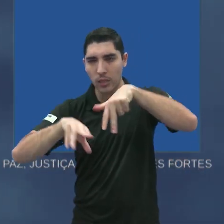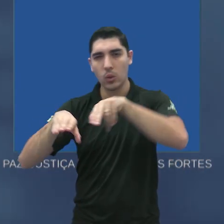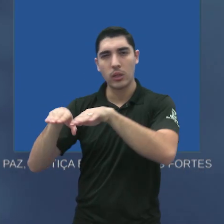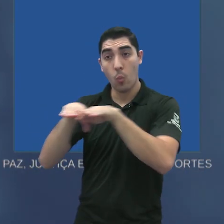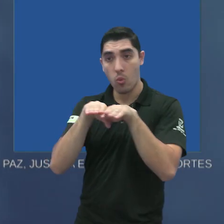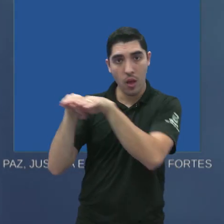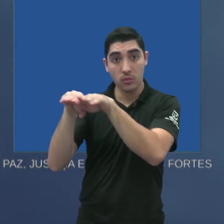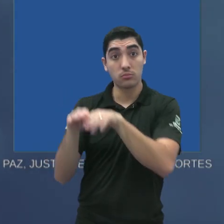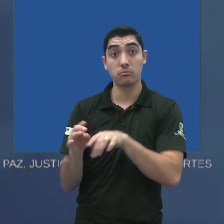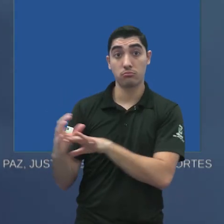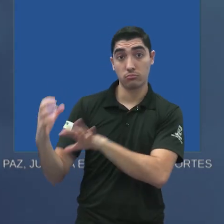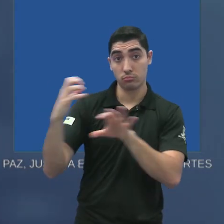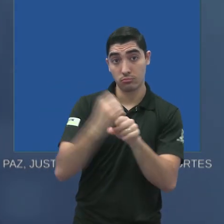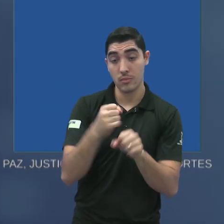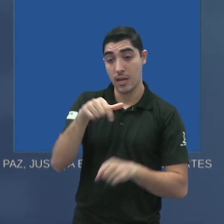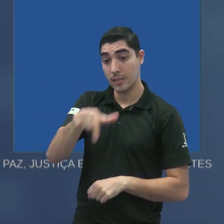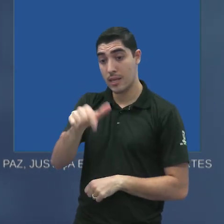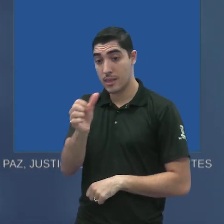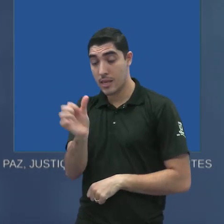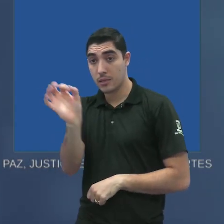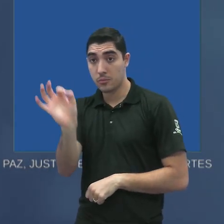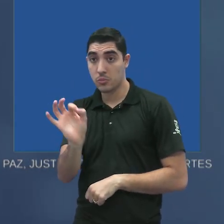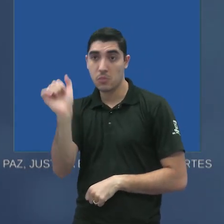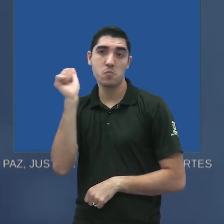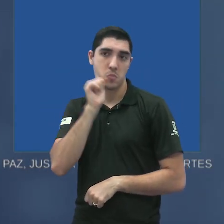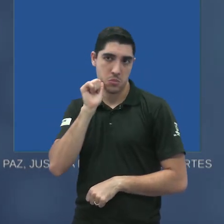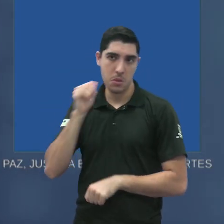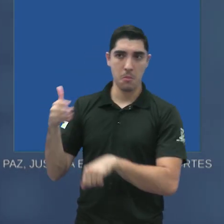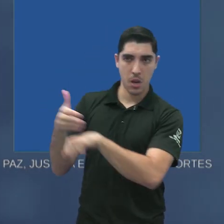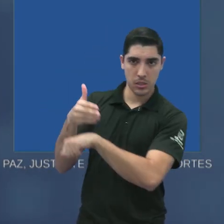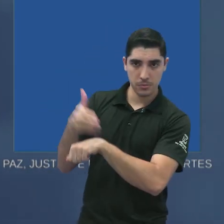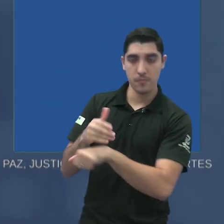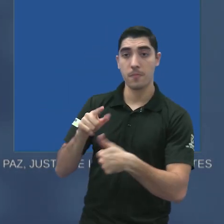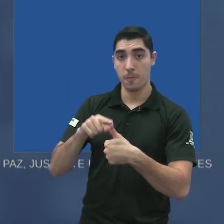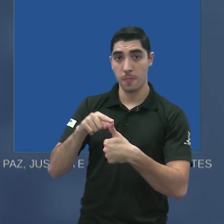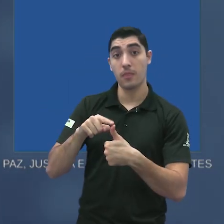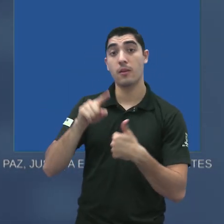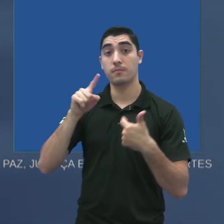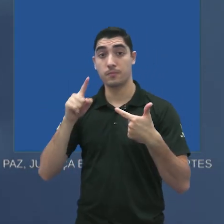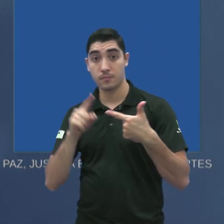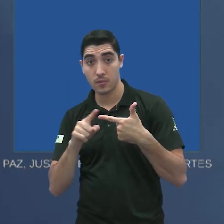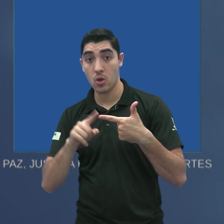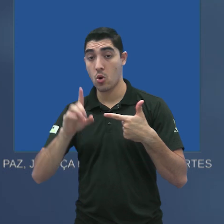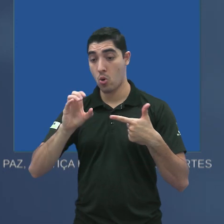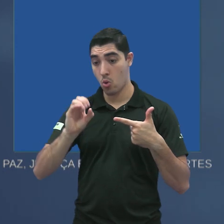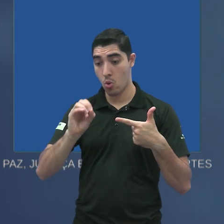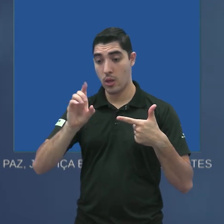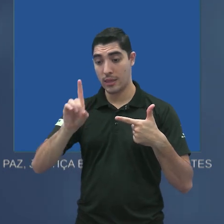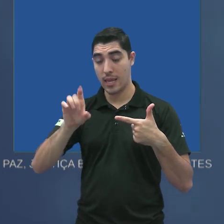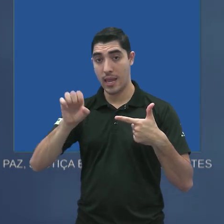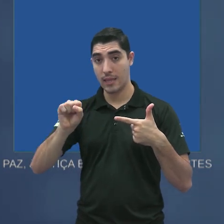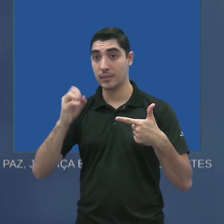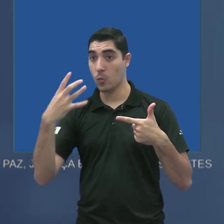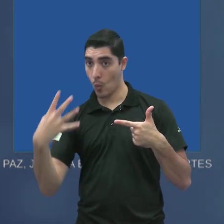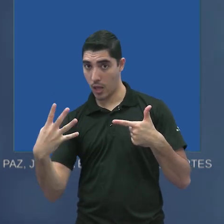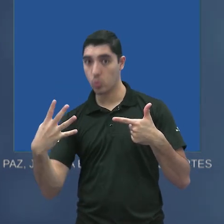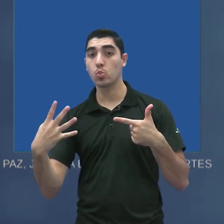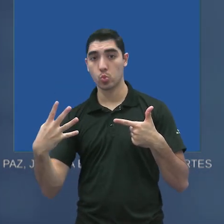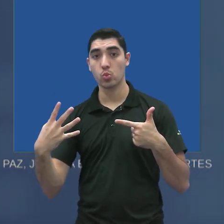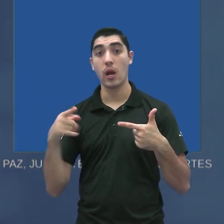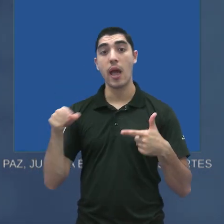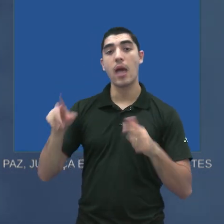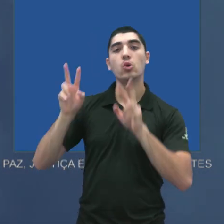76% de participação feminina. Na sequência, aparecem o ODS 4, sobre educação